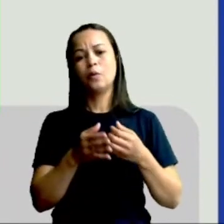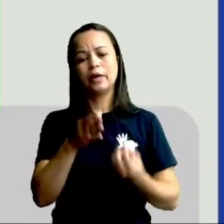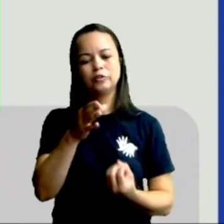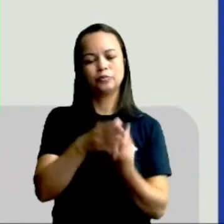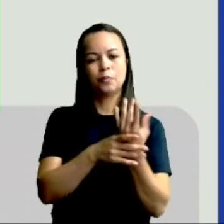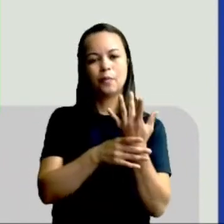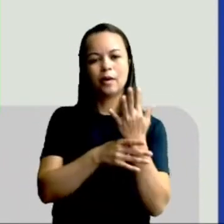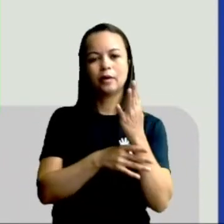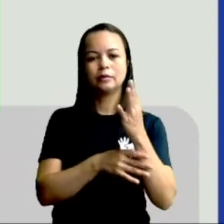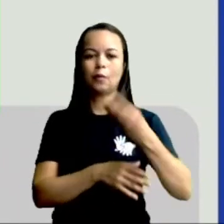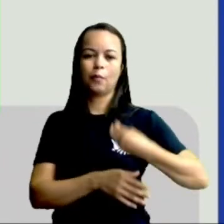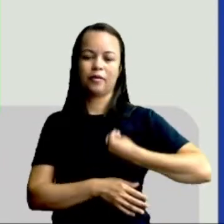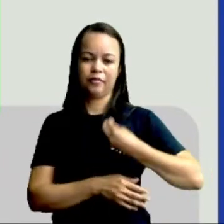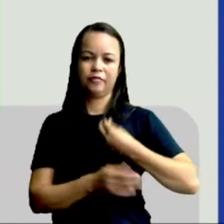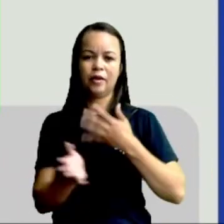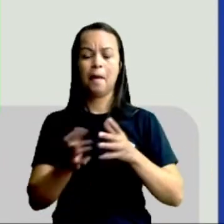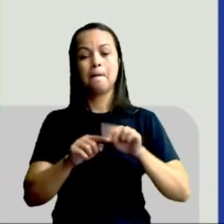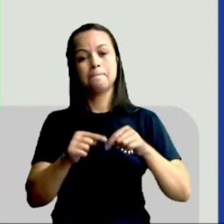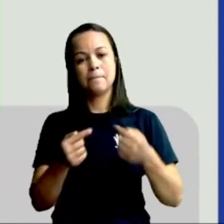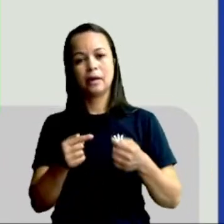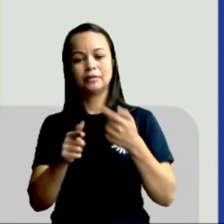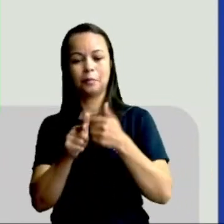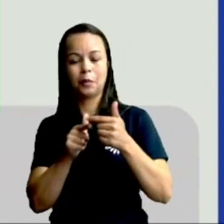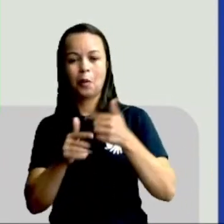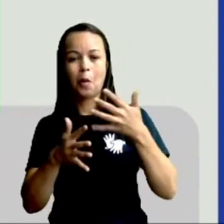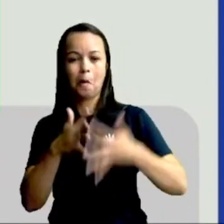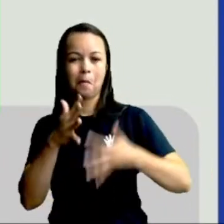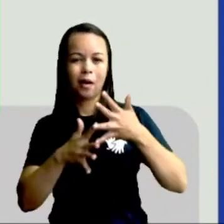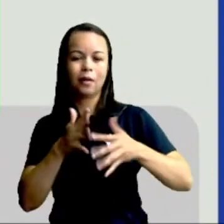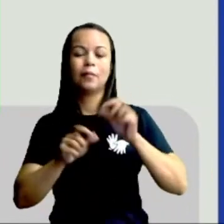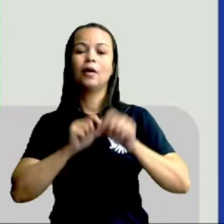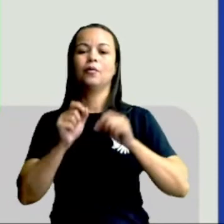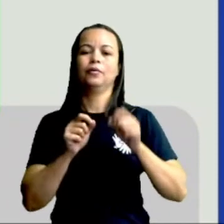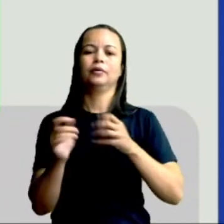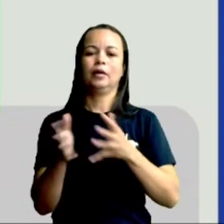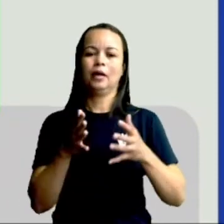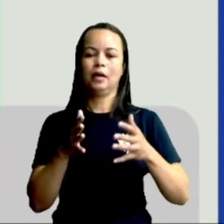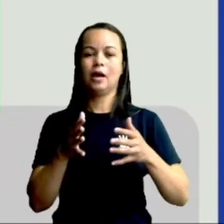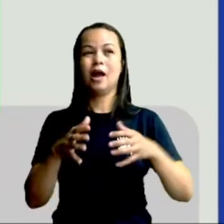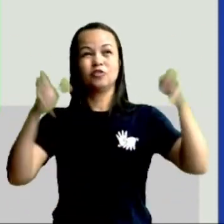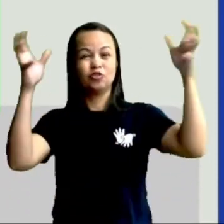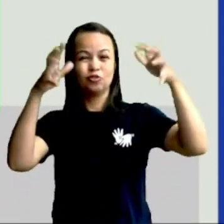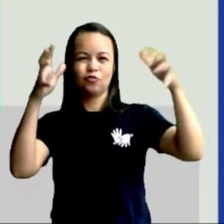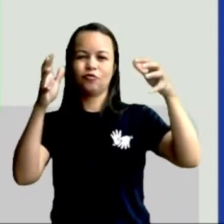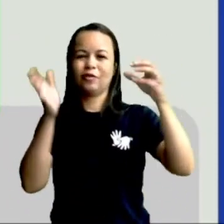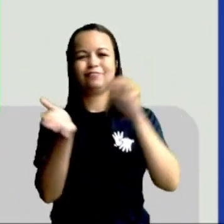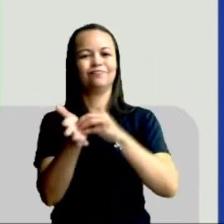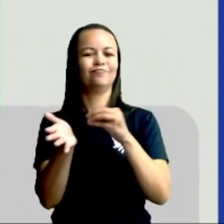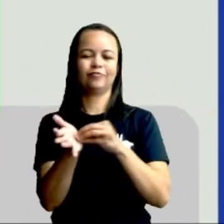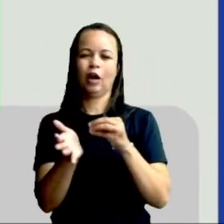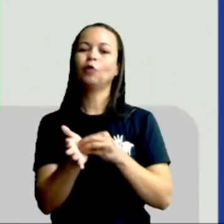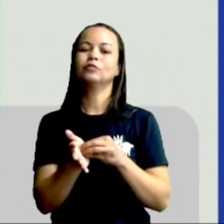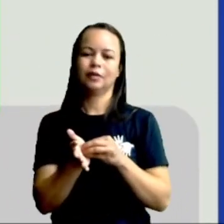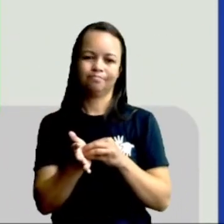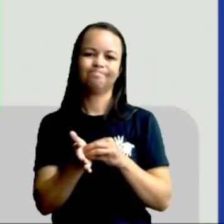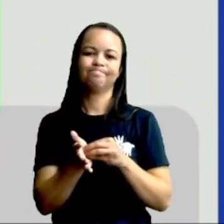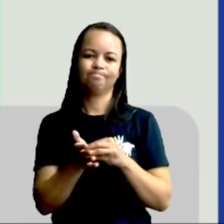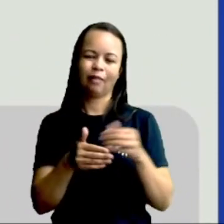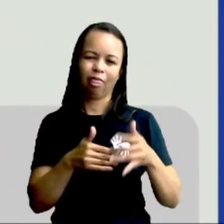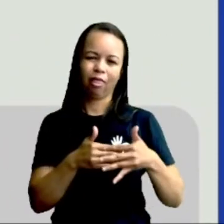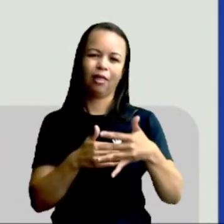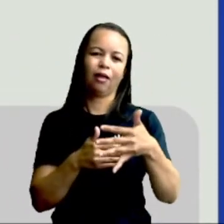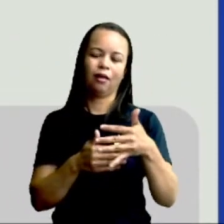sobreviver. Mas o que vem atrapalhar muitas vezes a produção é os longos períodos de estiagem, os grandes períodos que não tem chuva.